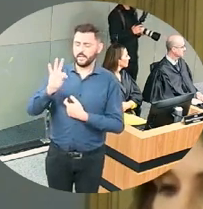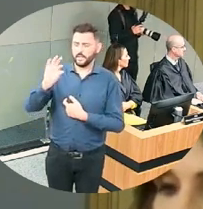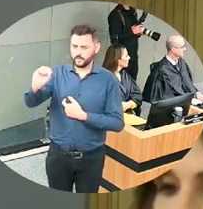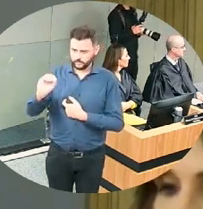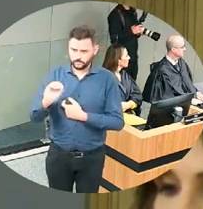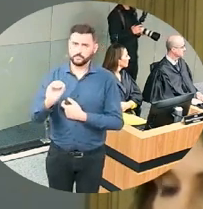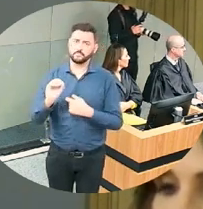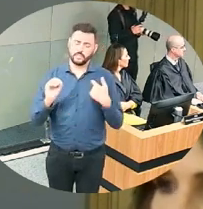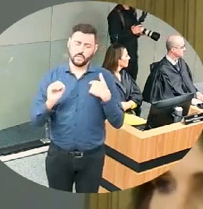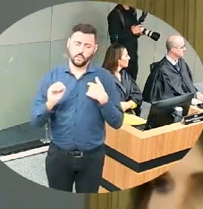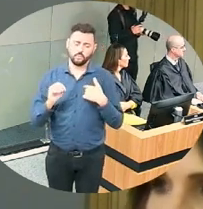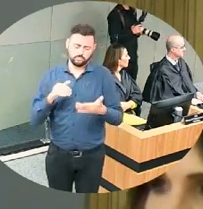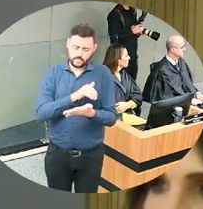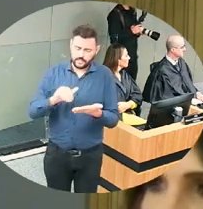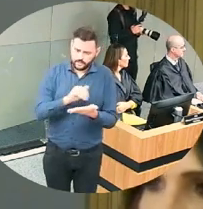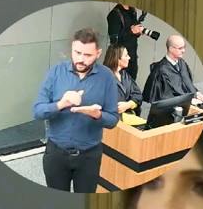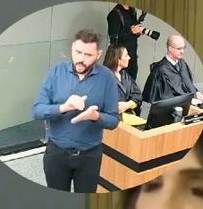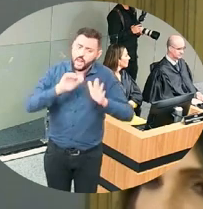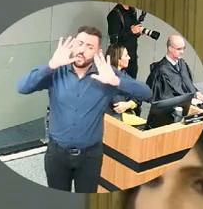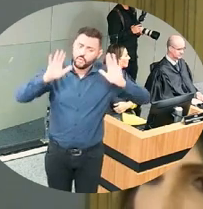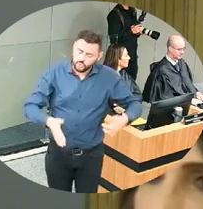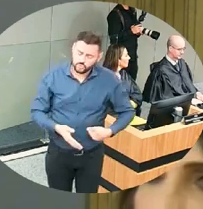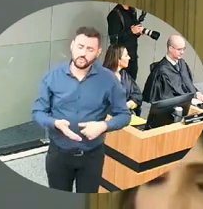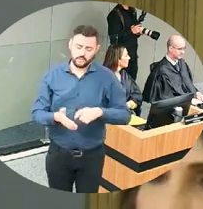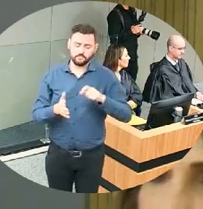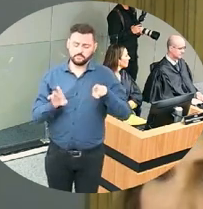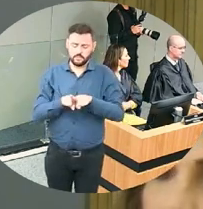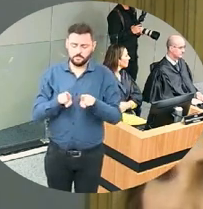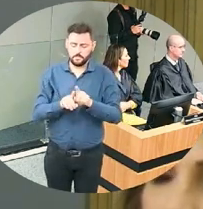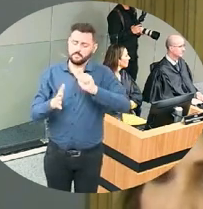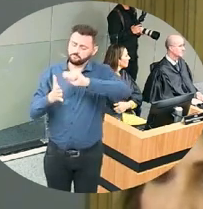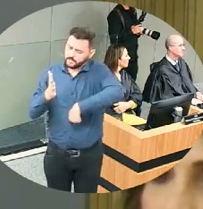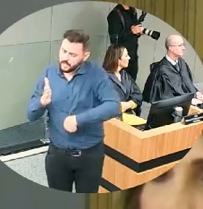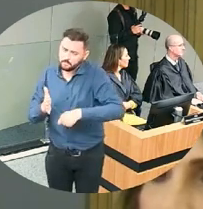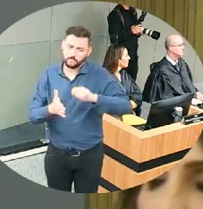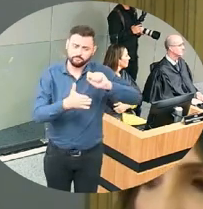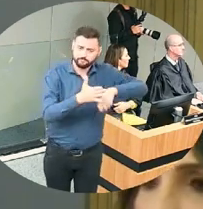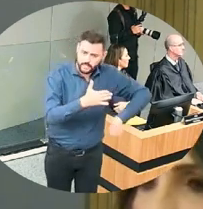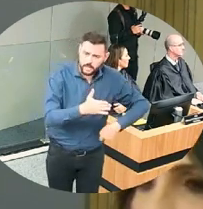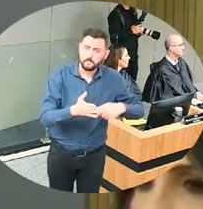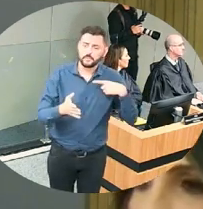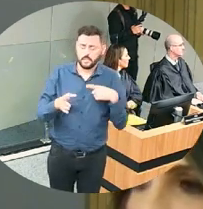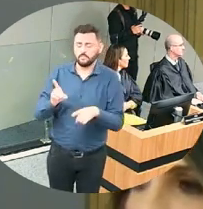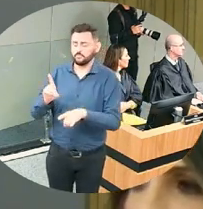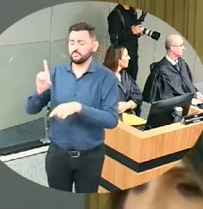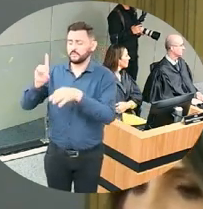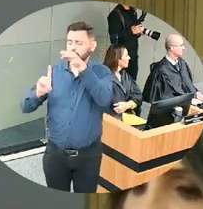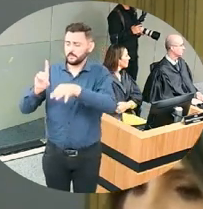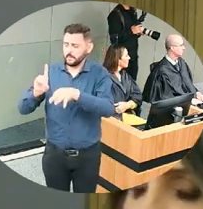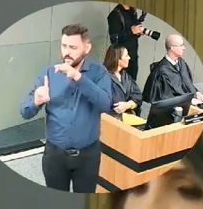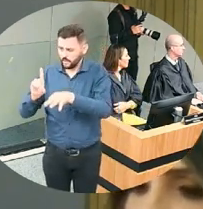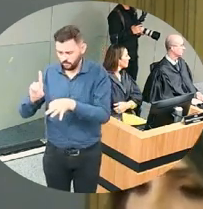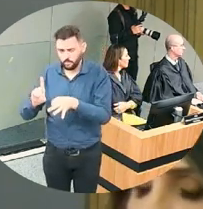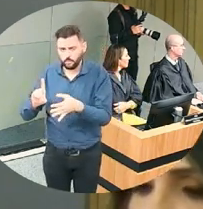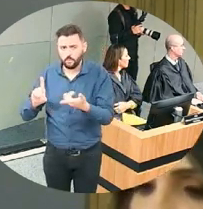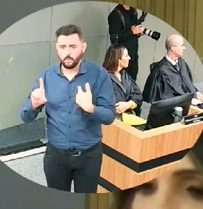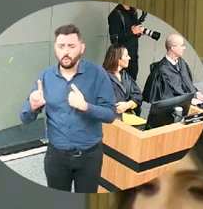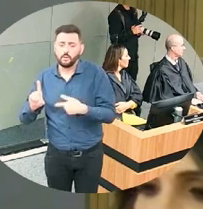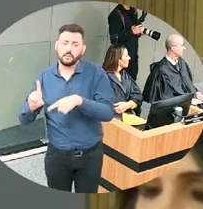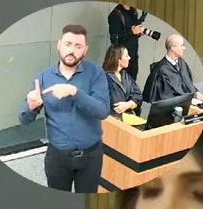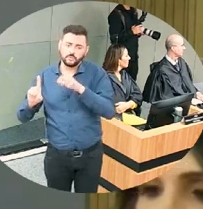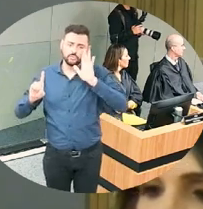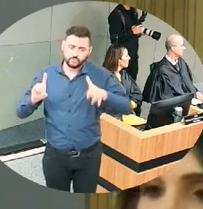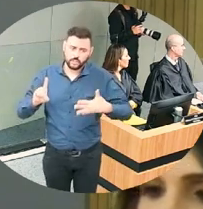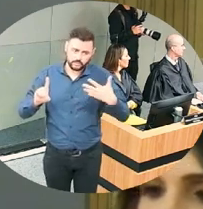secretário geral judiciário subscrevi o presente termo que vai assinado pelo excelentíssimo Desembargador emp possante e pela